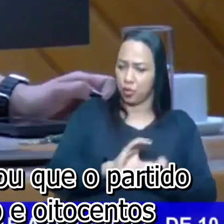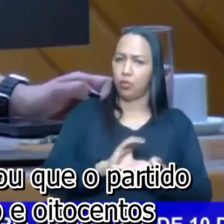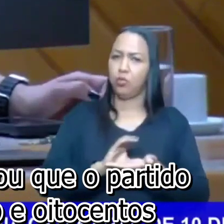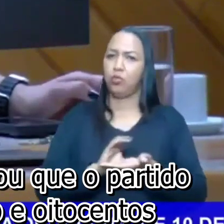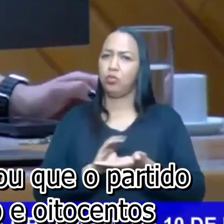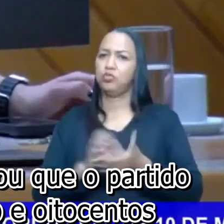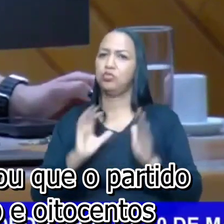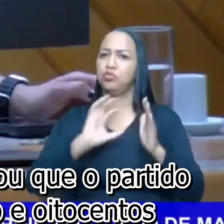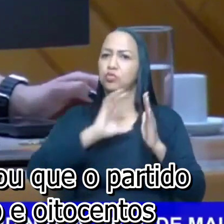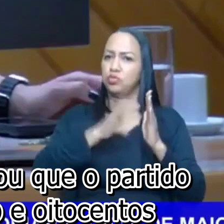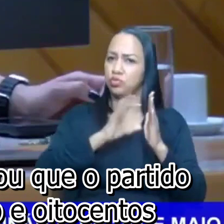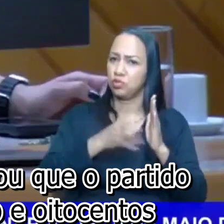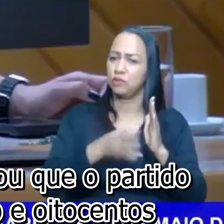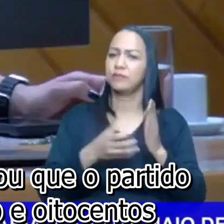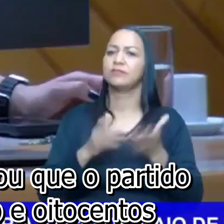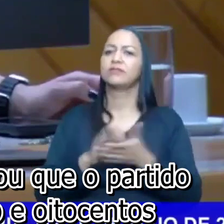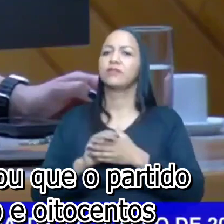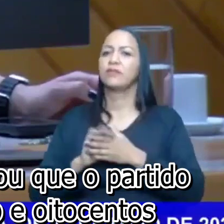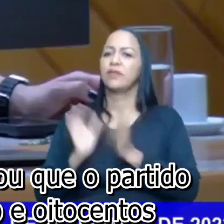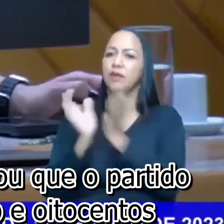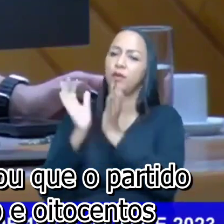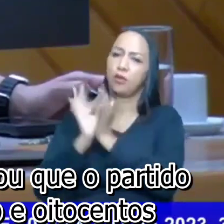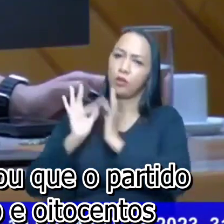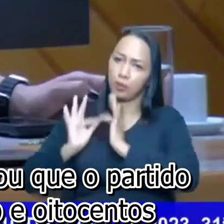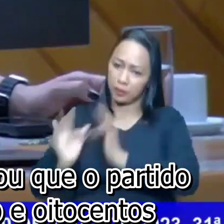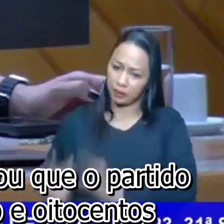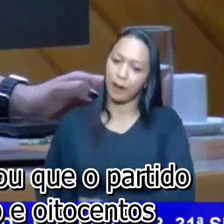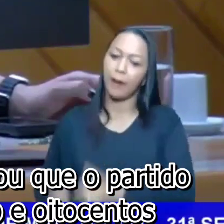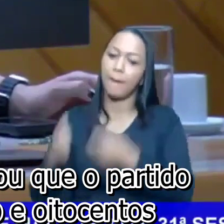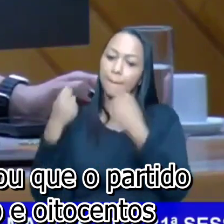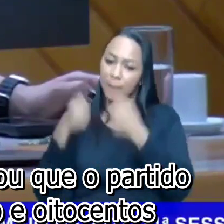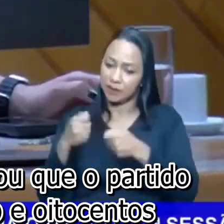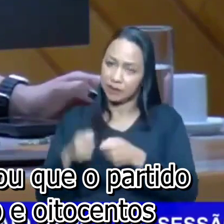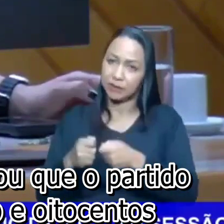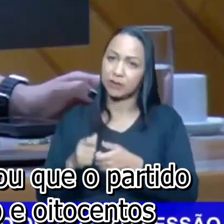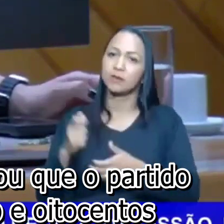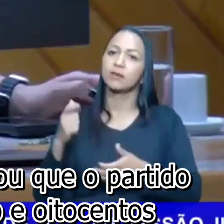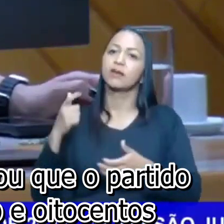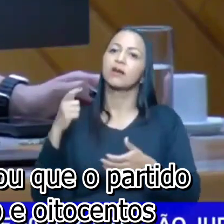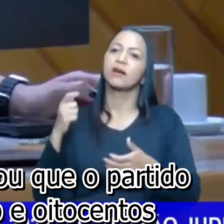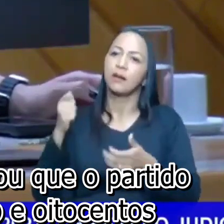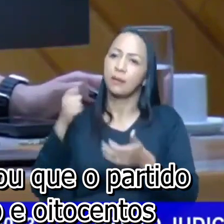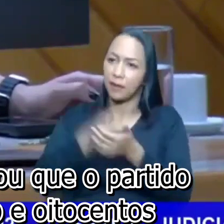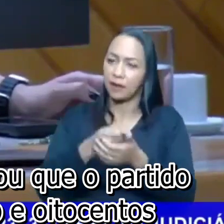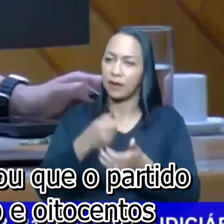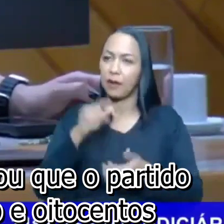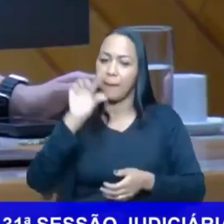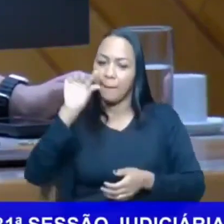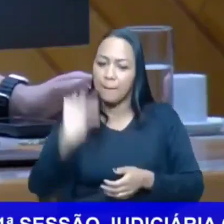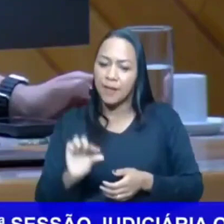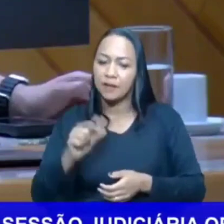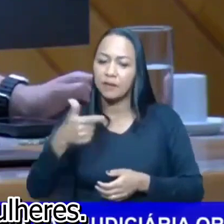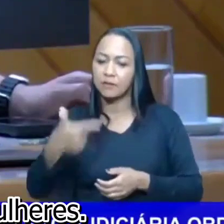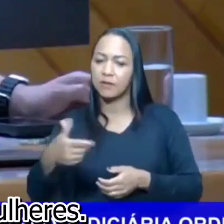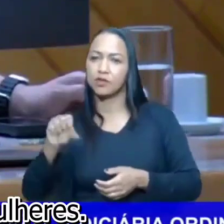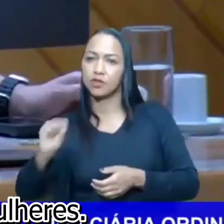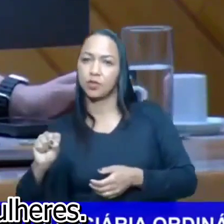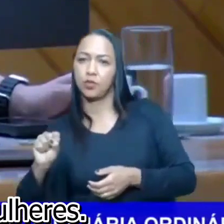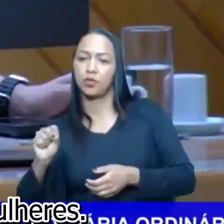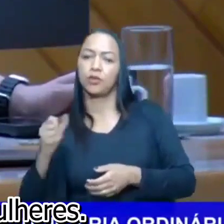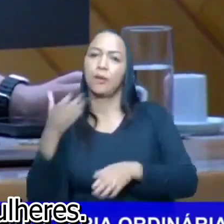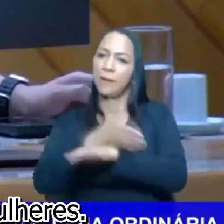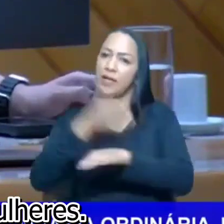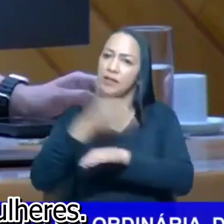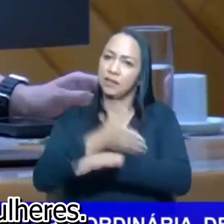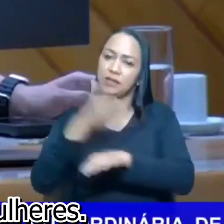partidário, o órgão técnico constatou que o partido deveria ter aplicado o valor mínimo de R$ 28.800 em programas de participação política